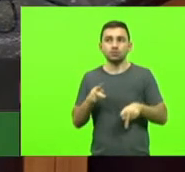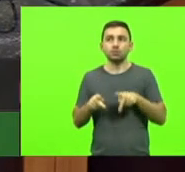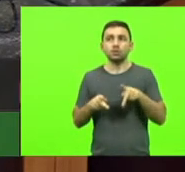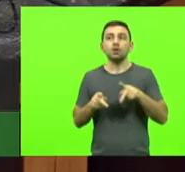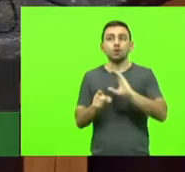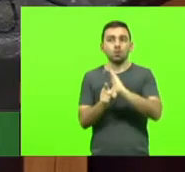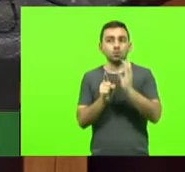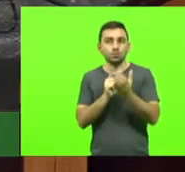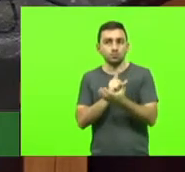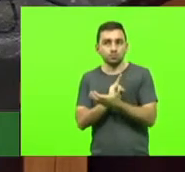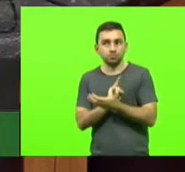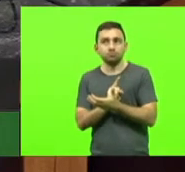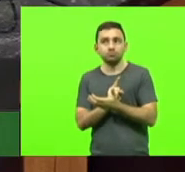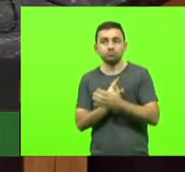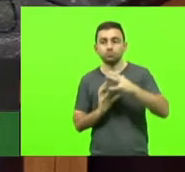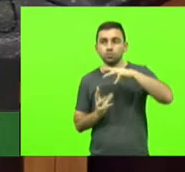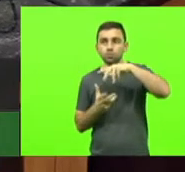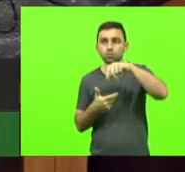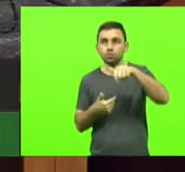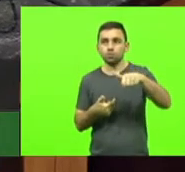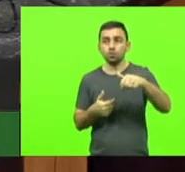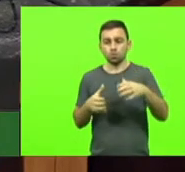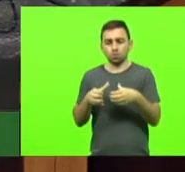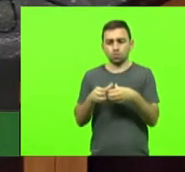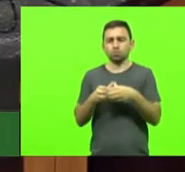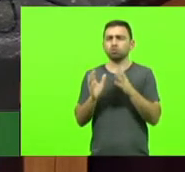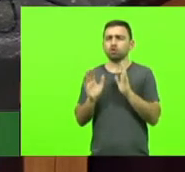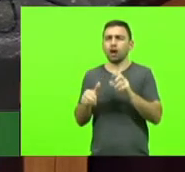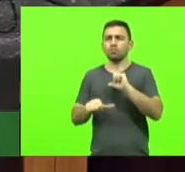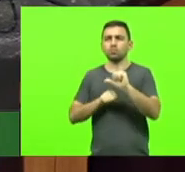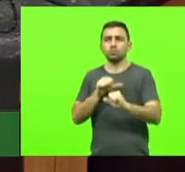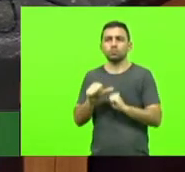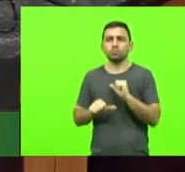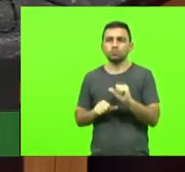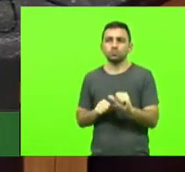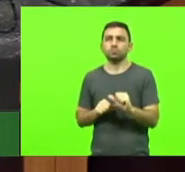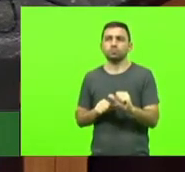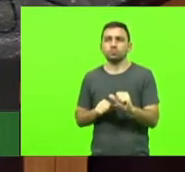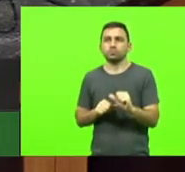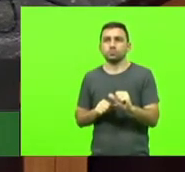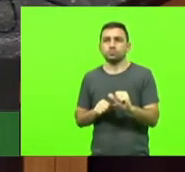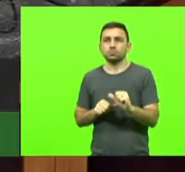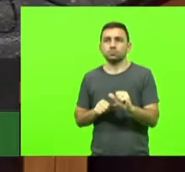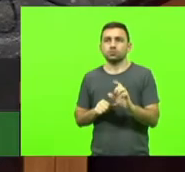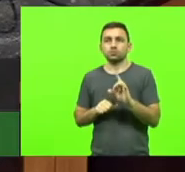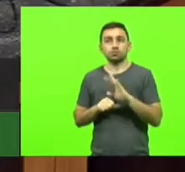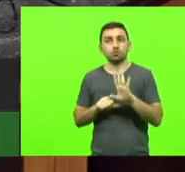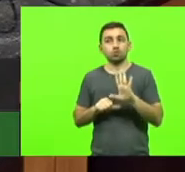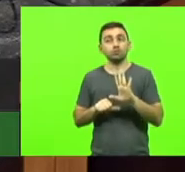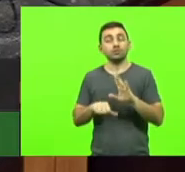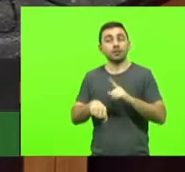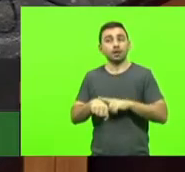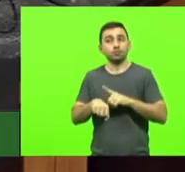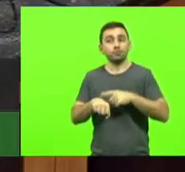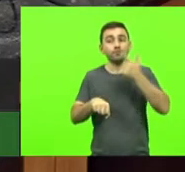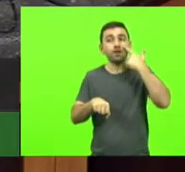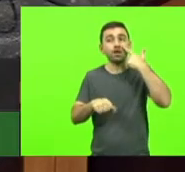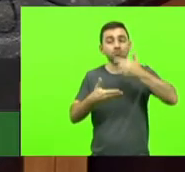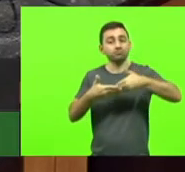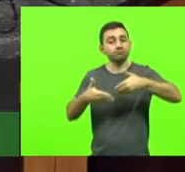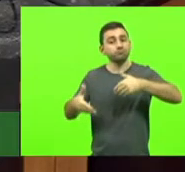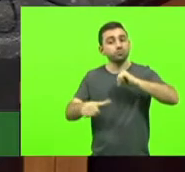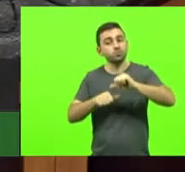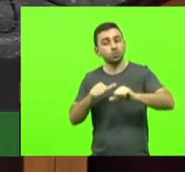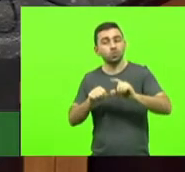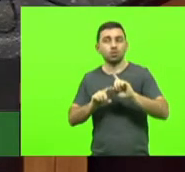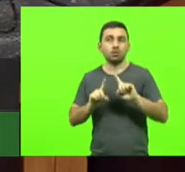comunidade internacional de que o grupo mudou. Isso só o tempo dirá. Mas enquanto